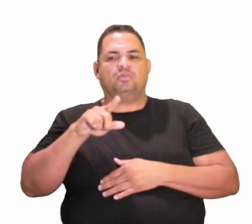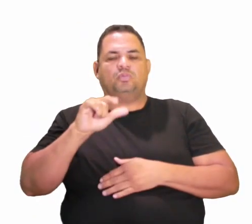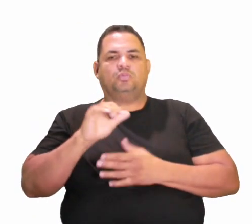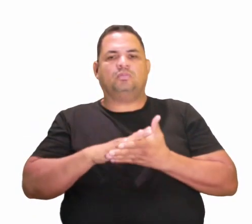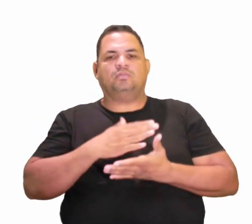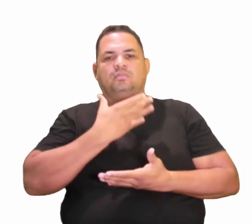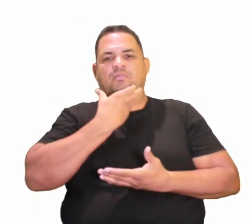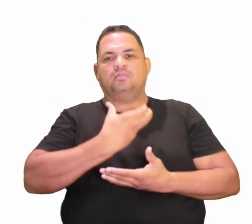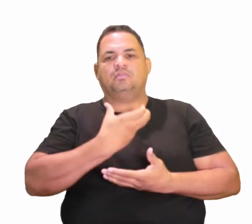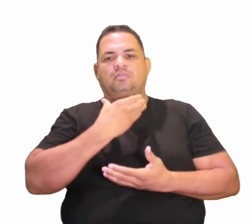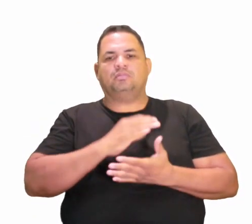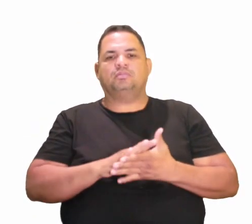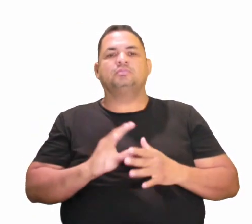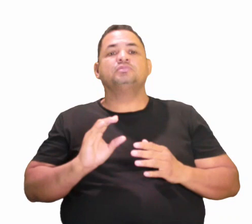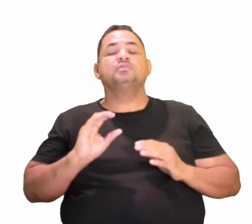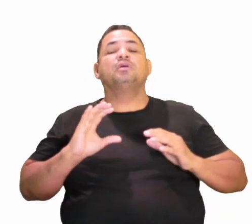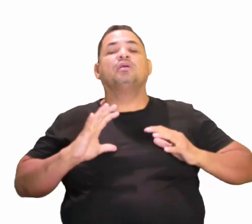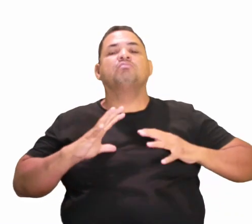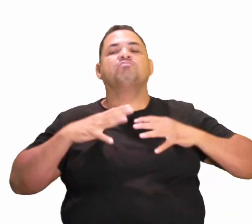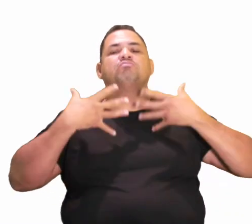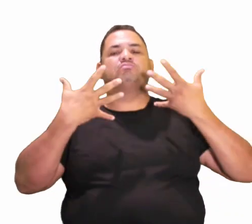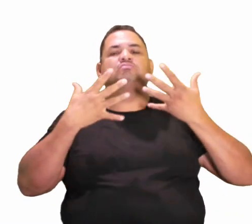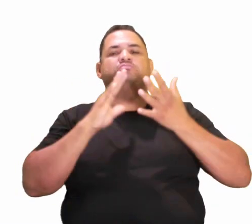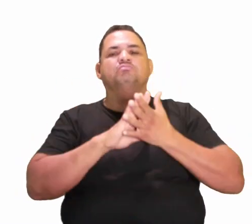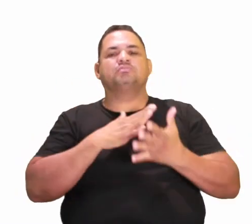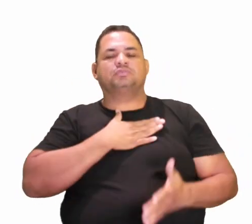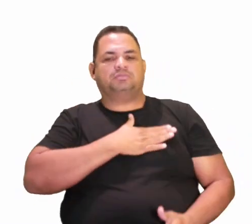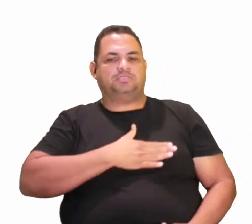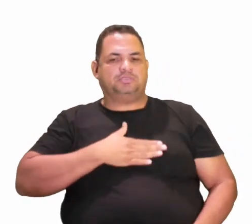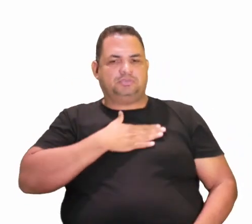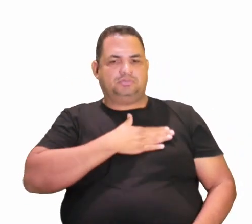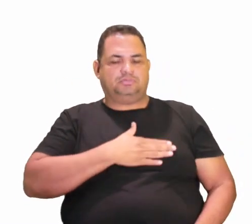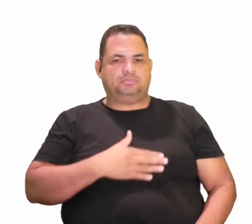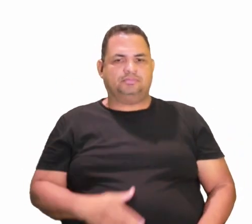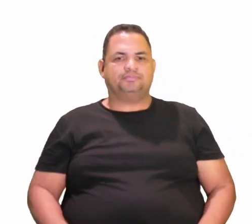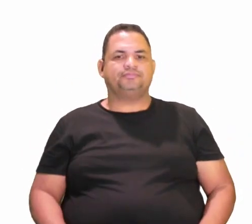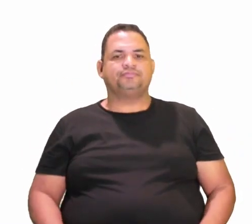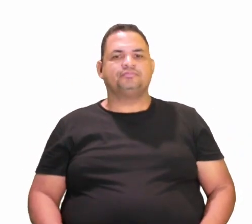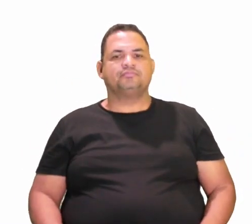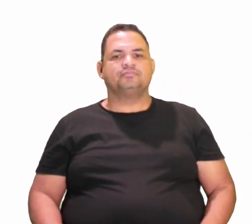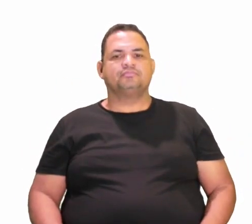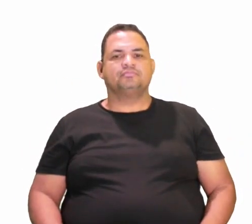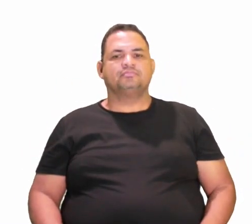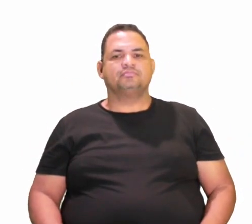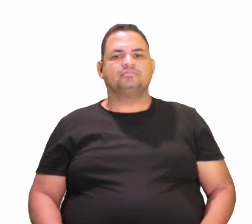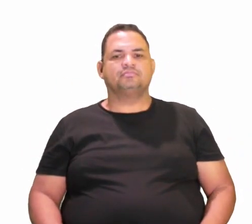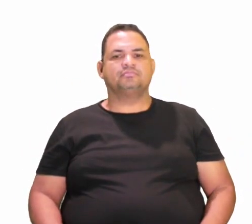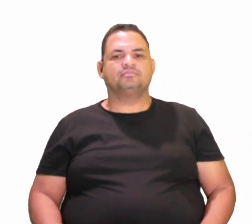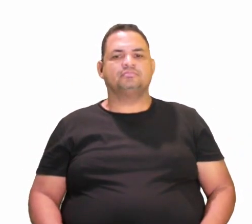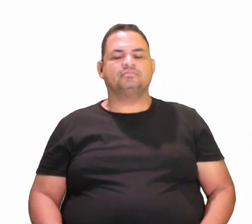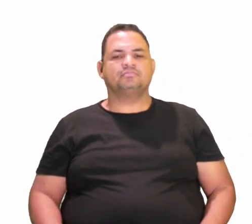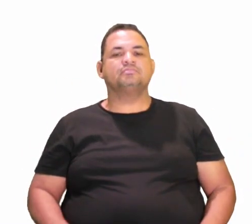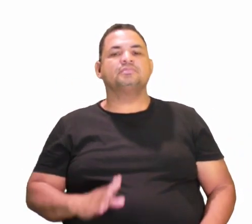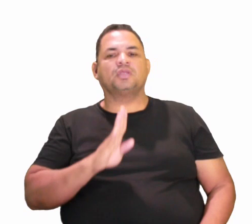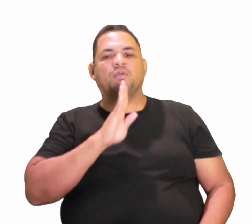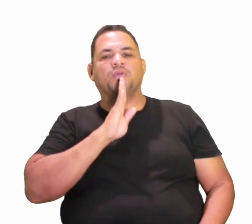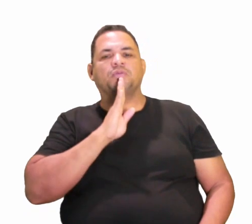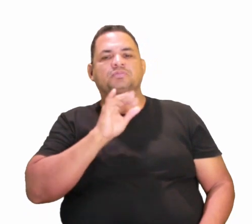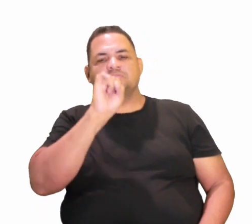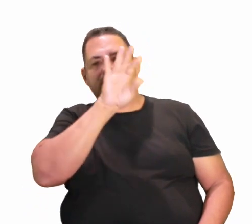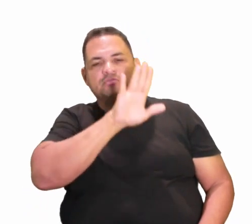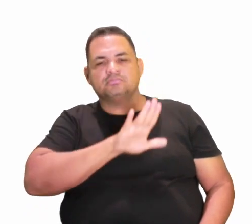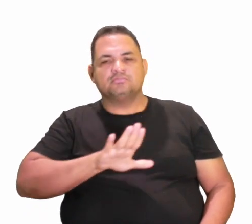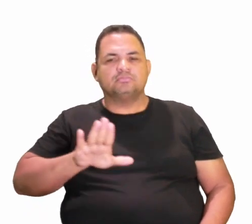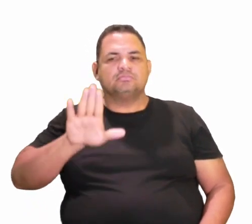Se a sua celebração favorita for esta aqui, que com certeza você reconhece pela